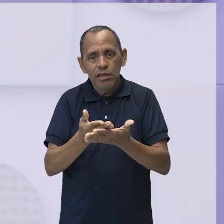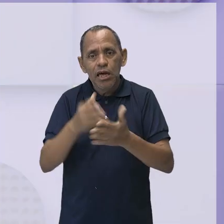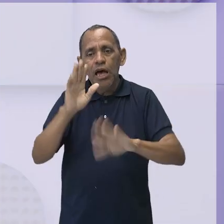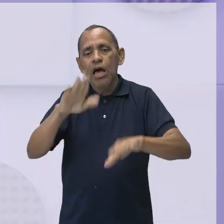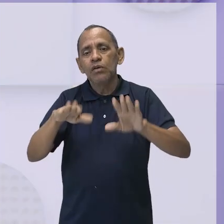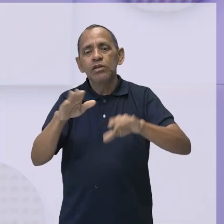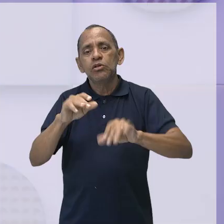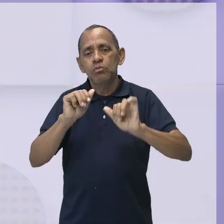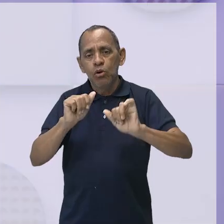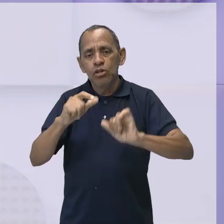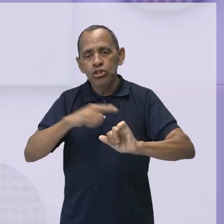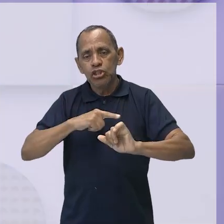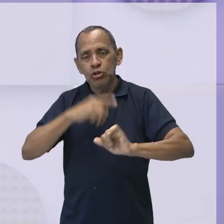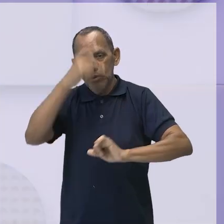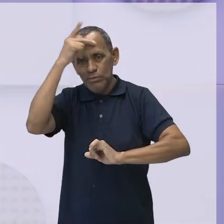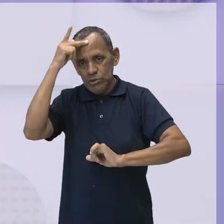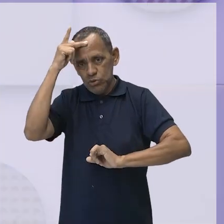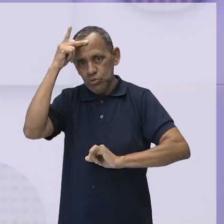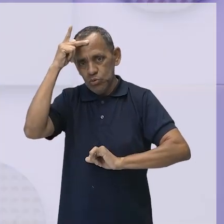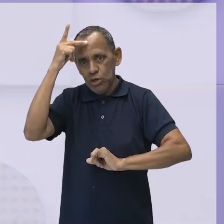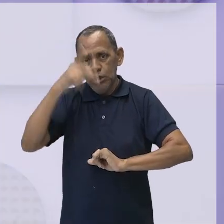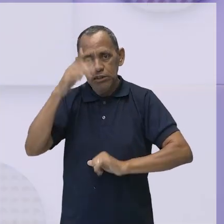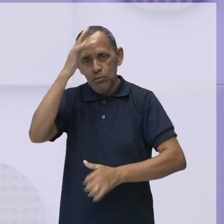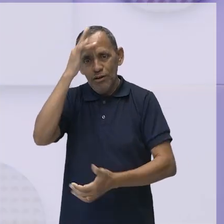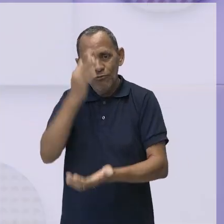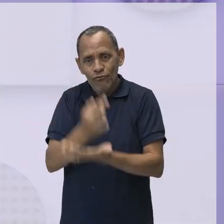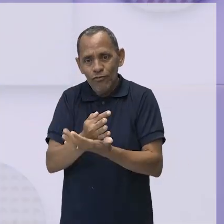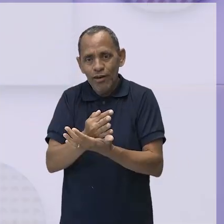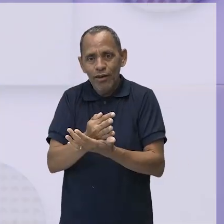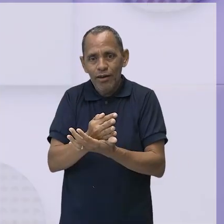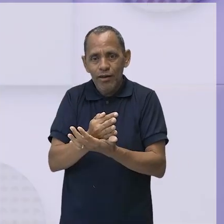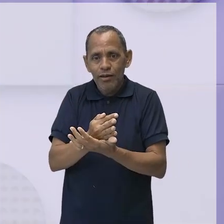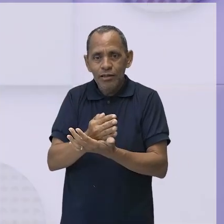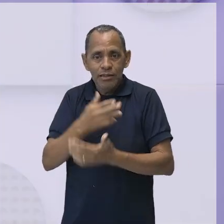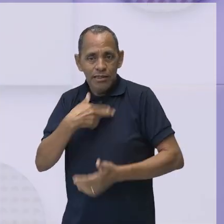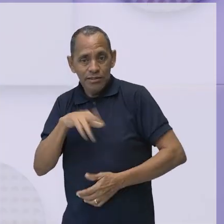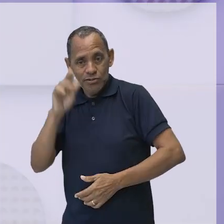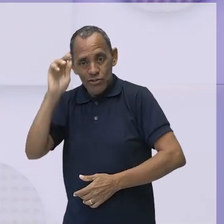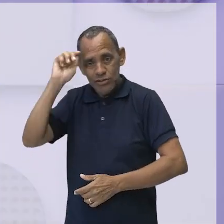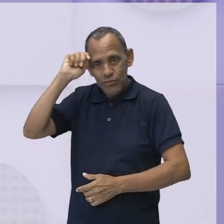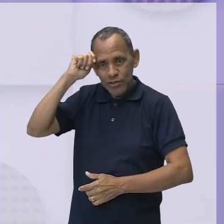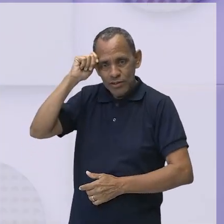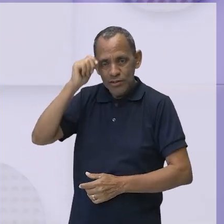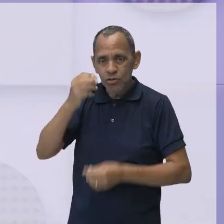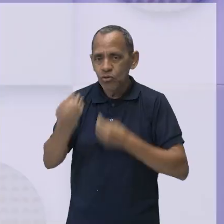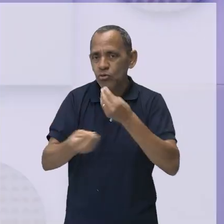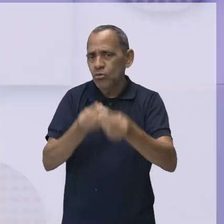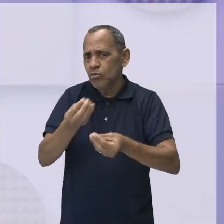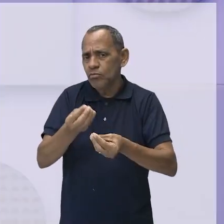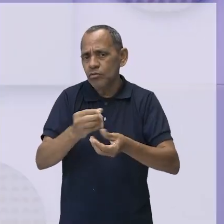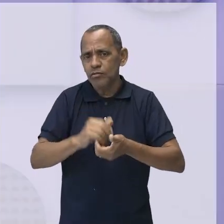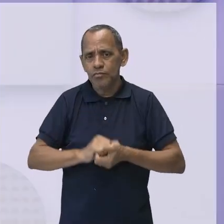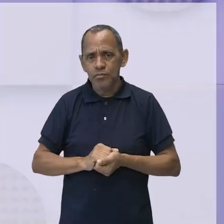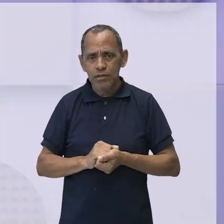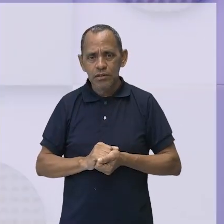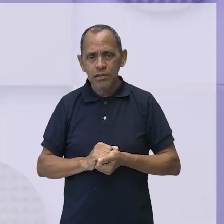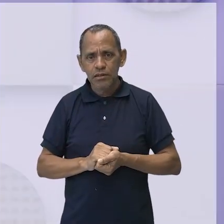pessoa que professa a sua fé na matriz africana. E que